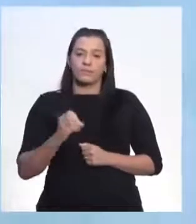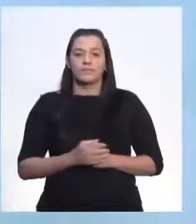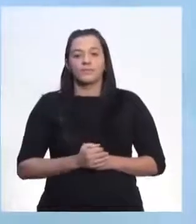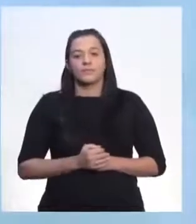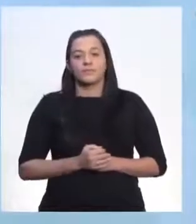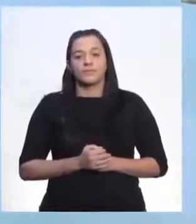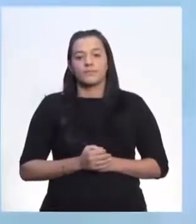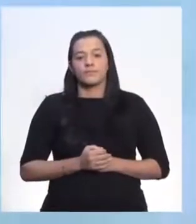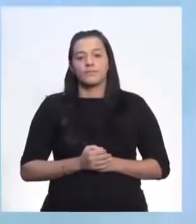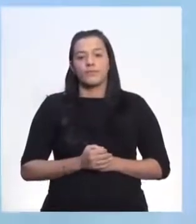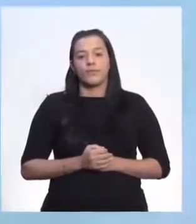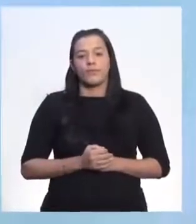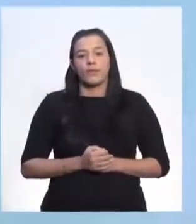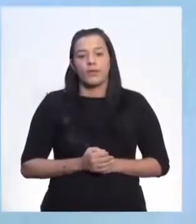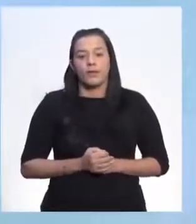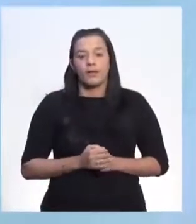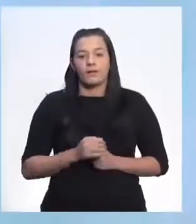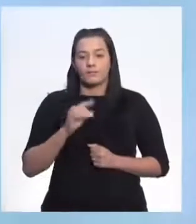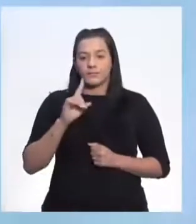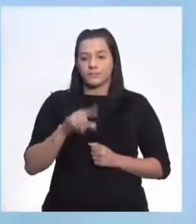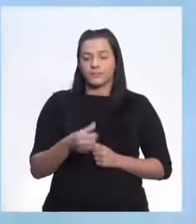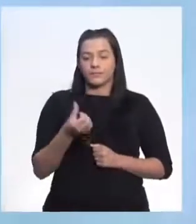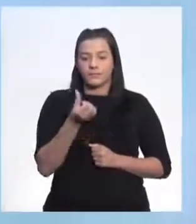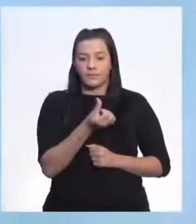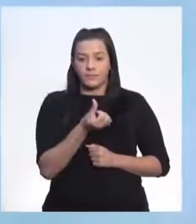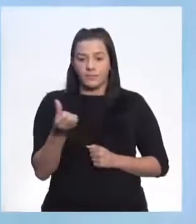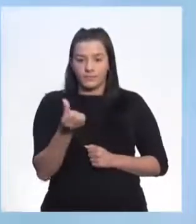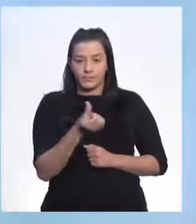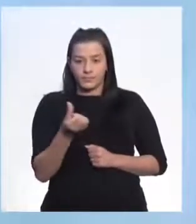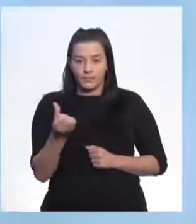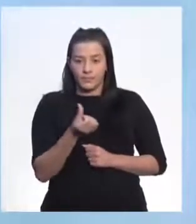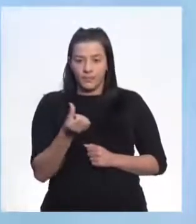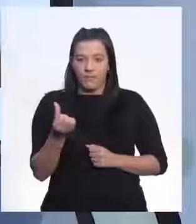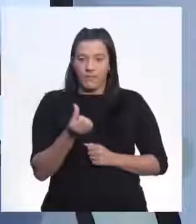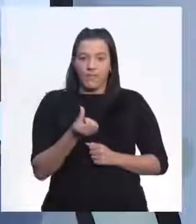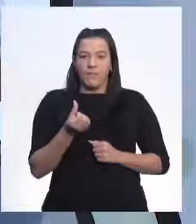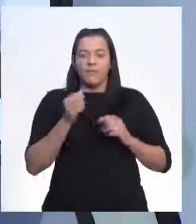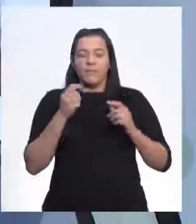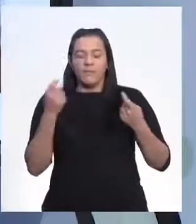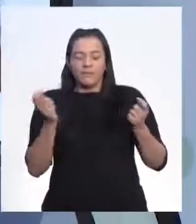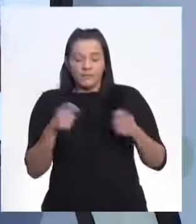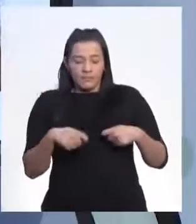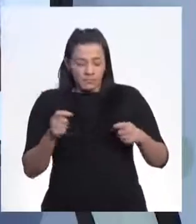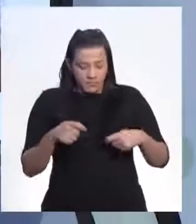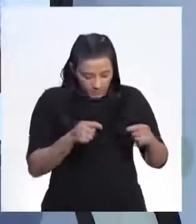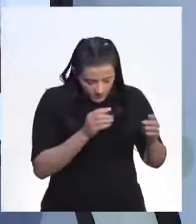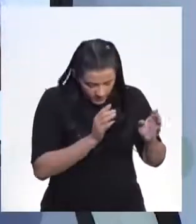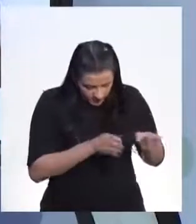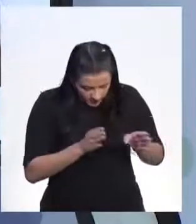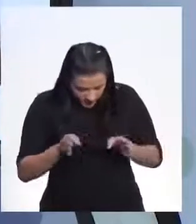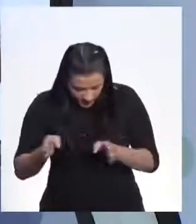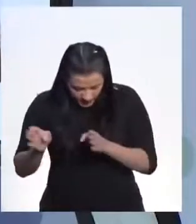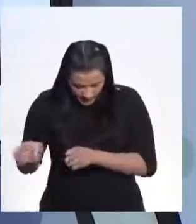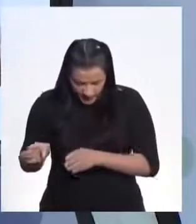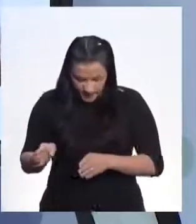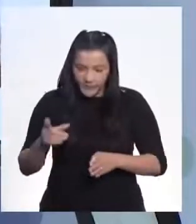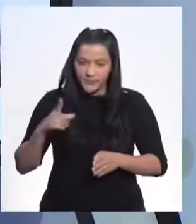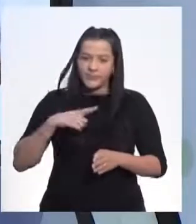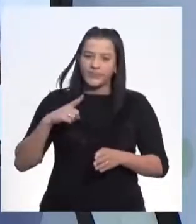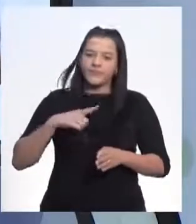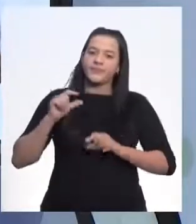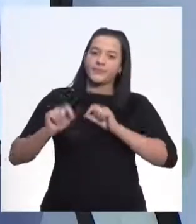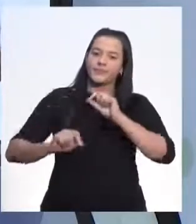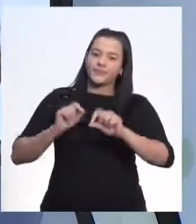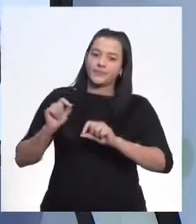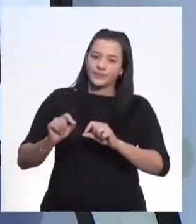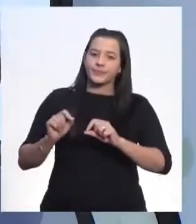Isso significa que eu tenho 66 maneiras de agrupar 2 atletas entre os 12 da